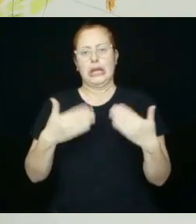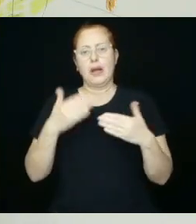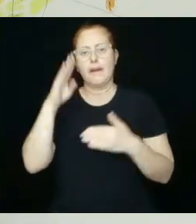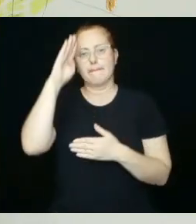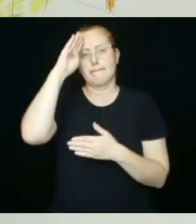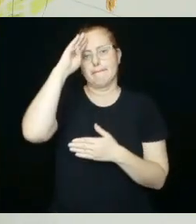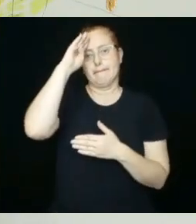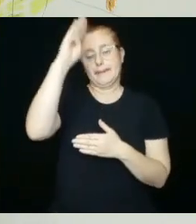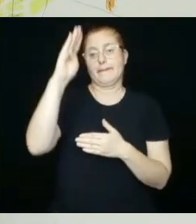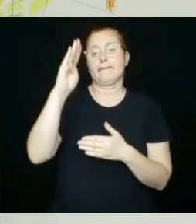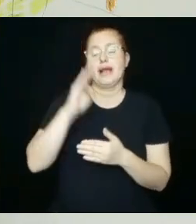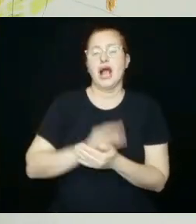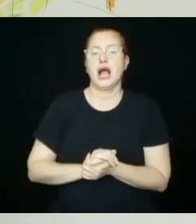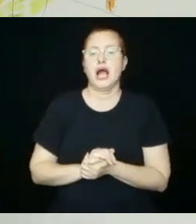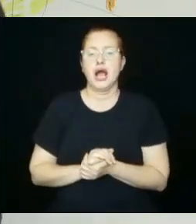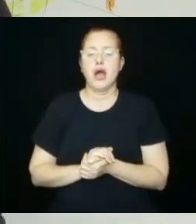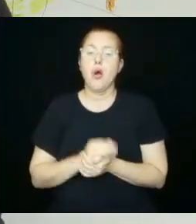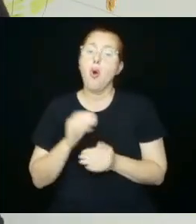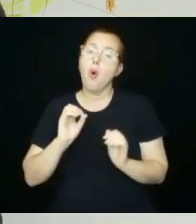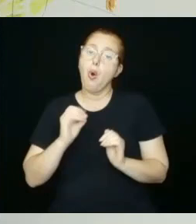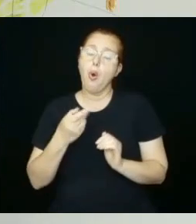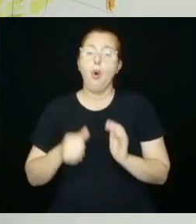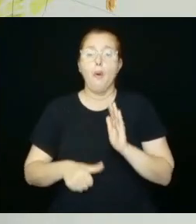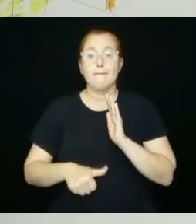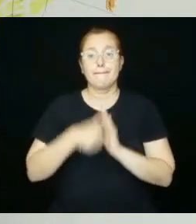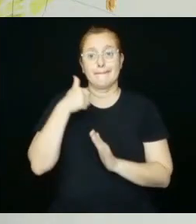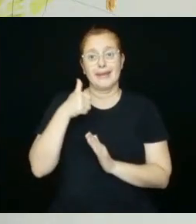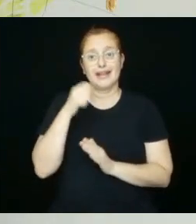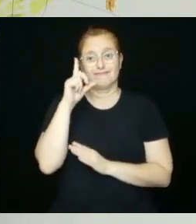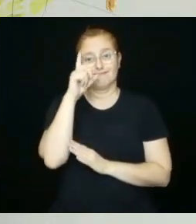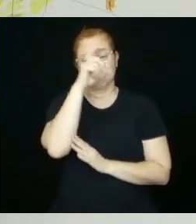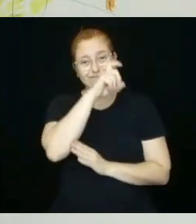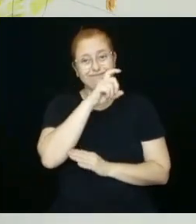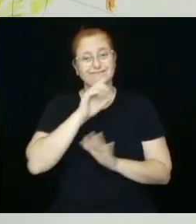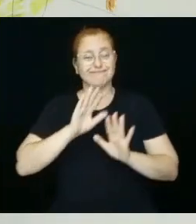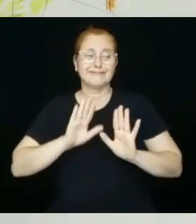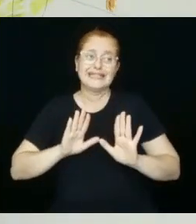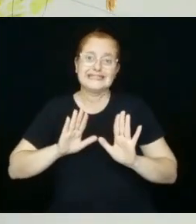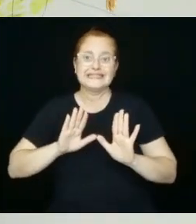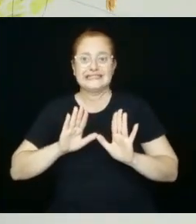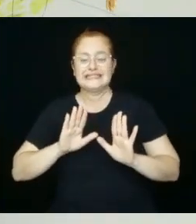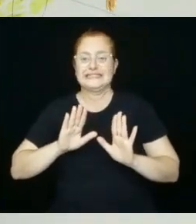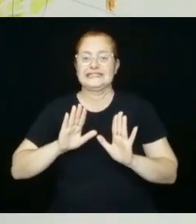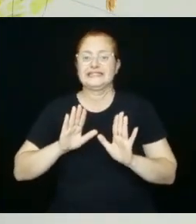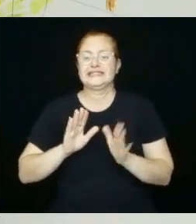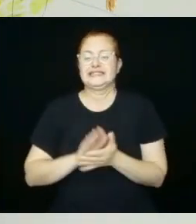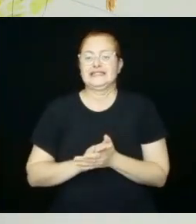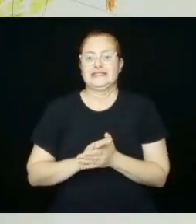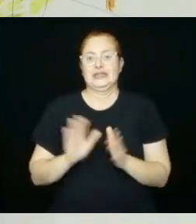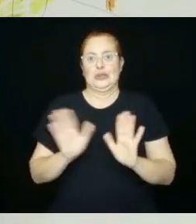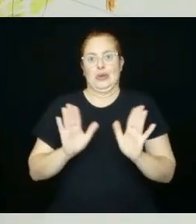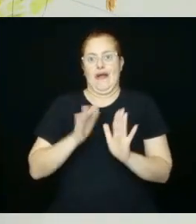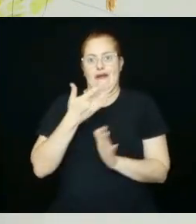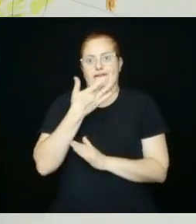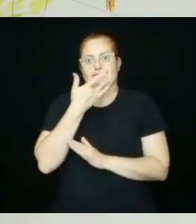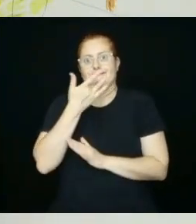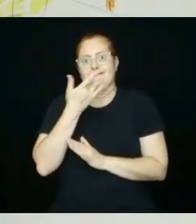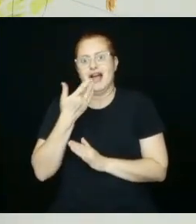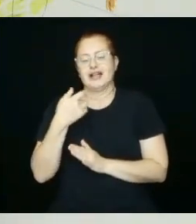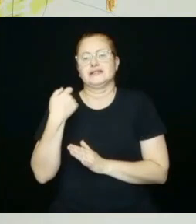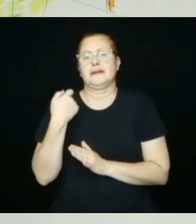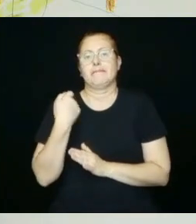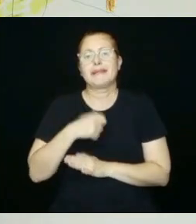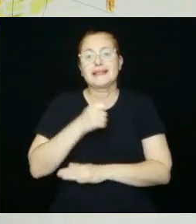essa foi a principal, assim, a primeira, assim, dificuldade, não sei se dificuldade, mas tipo, não é assim, né? Tu vai ter que te